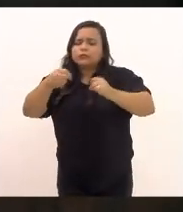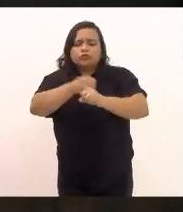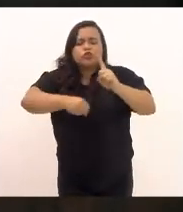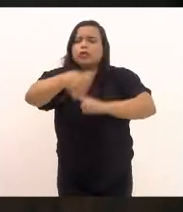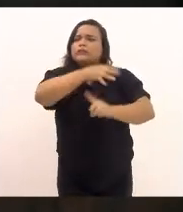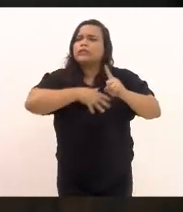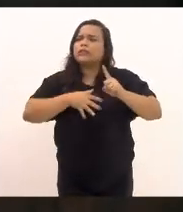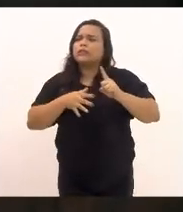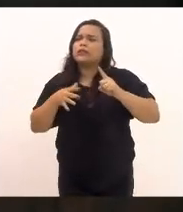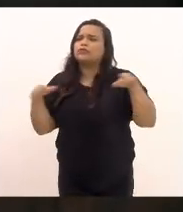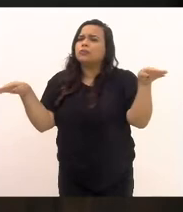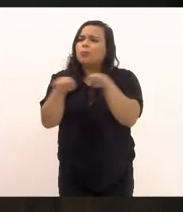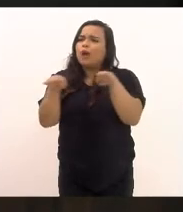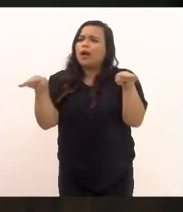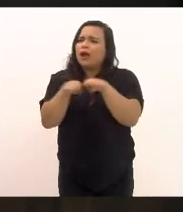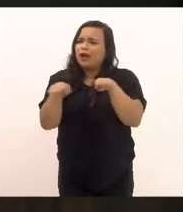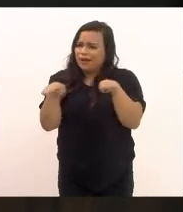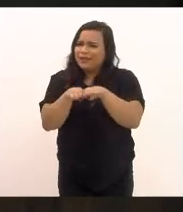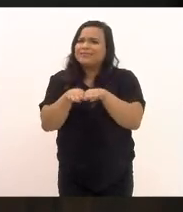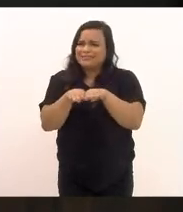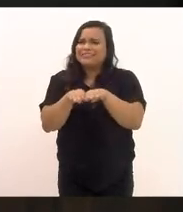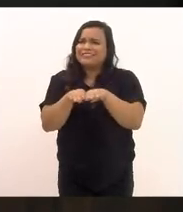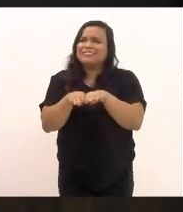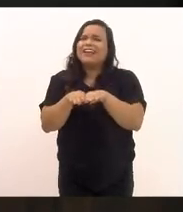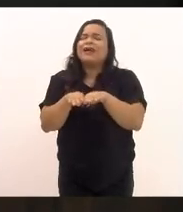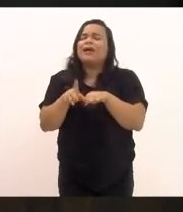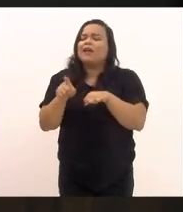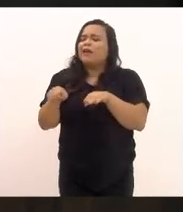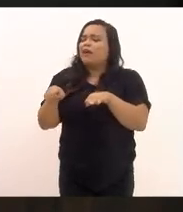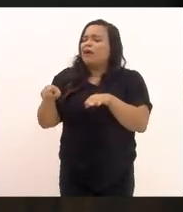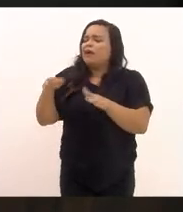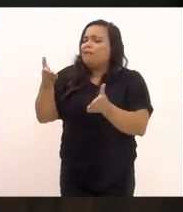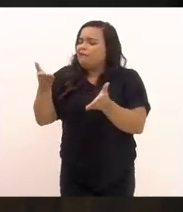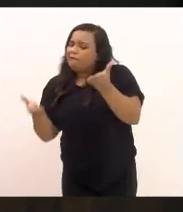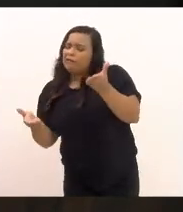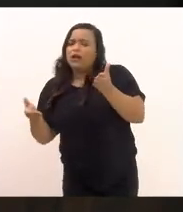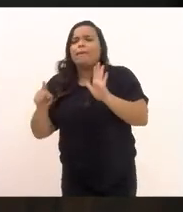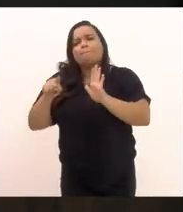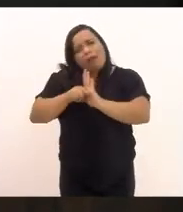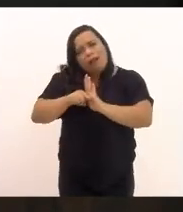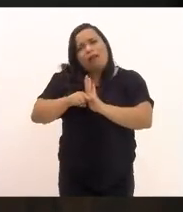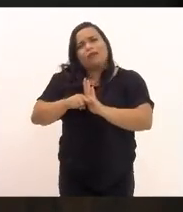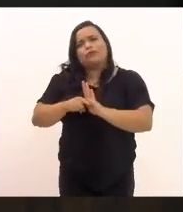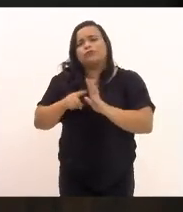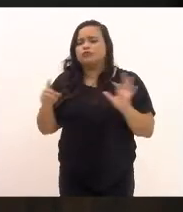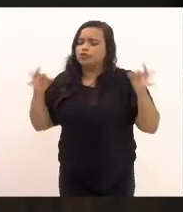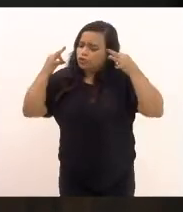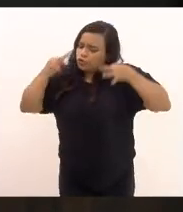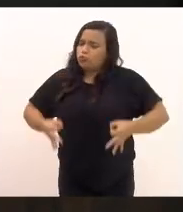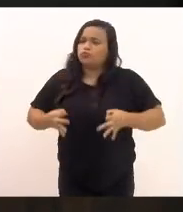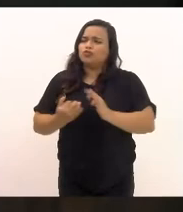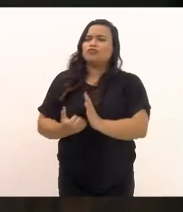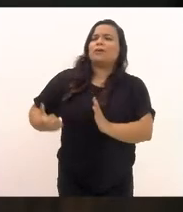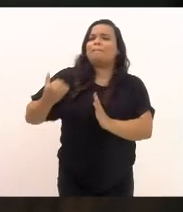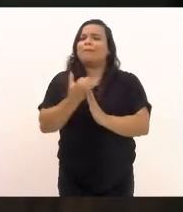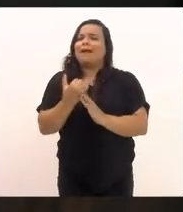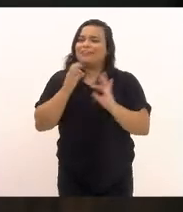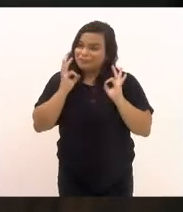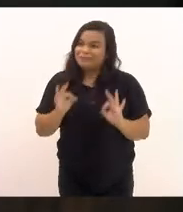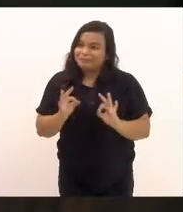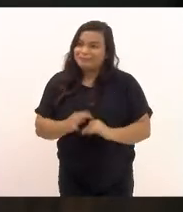igualitária, uma sociedade menos injusta, uma sociedade mais justa, na verdade.